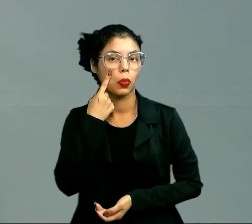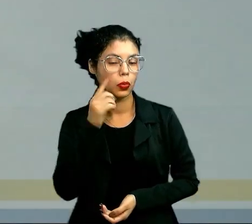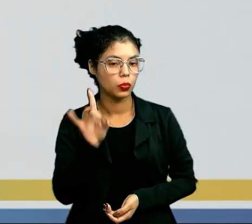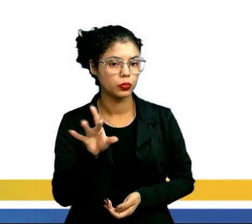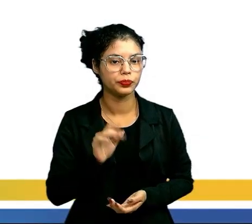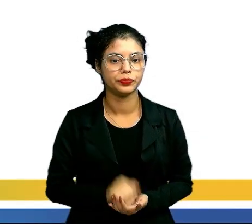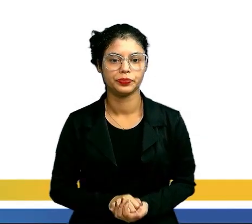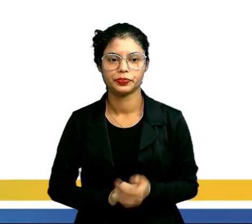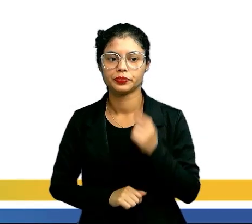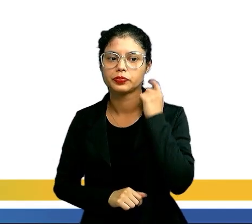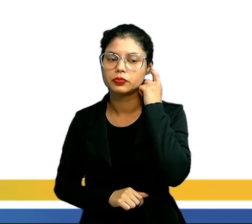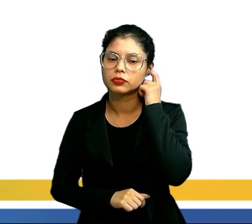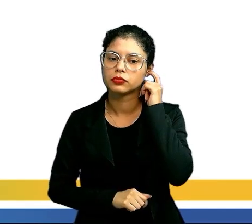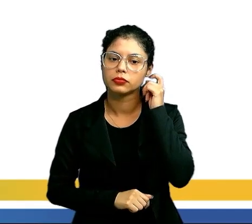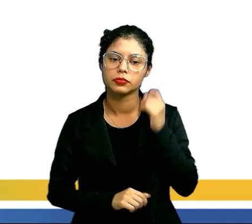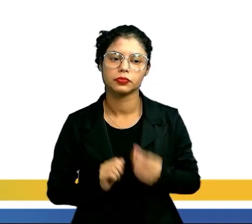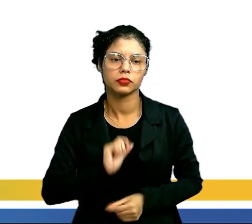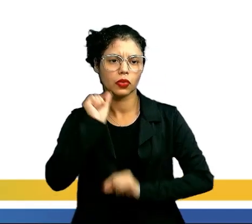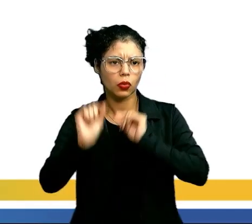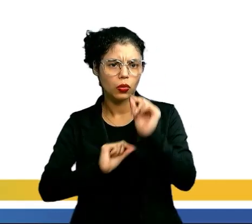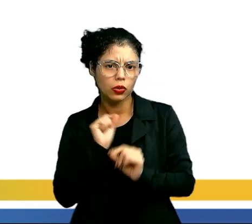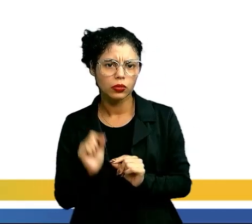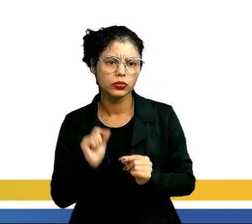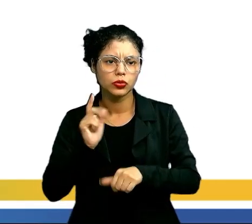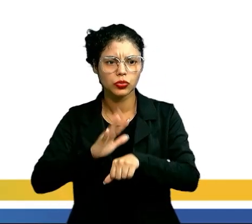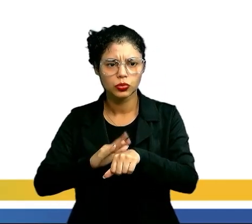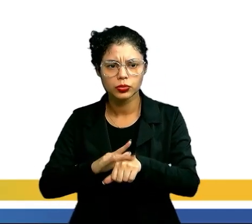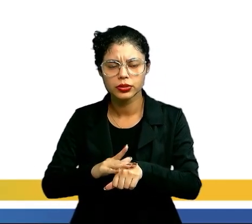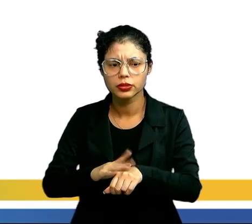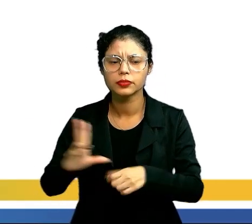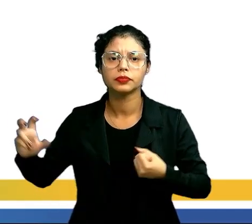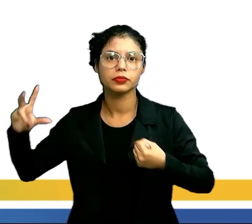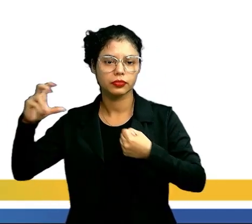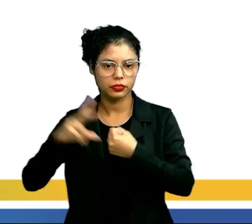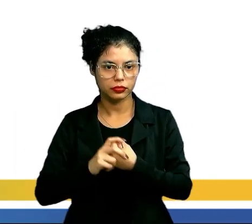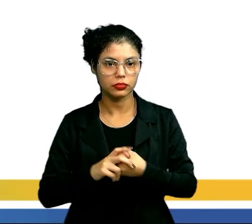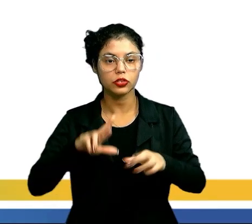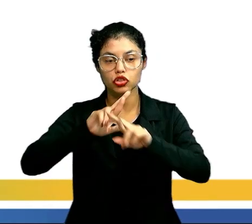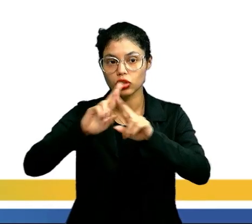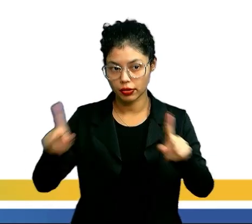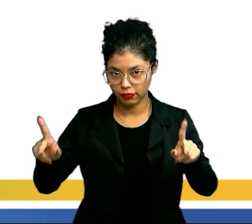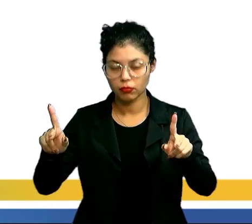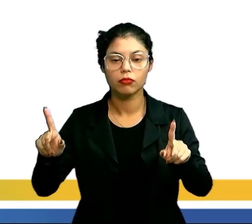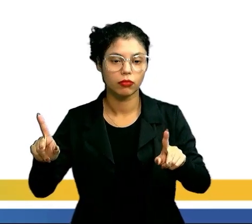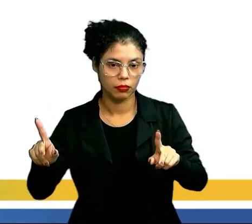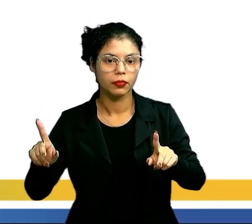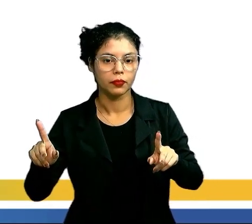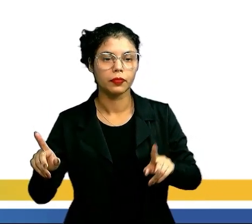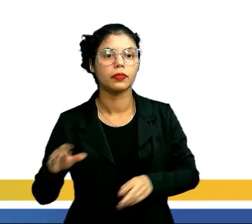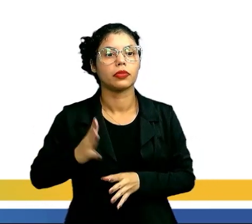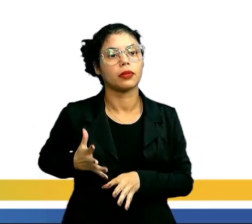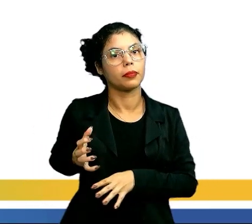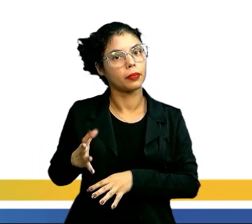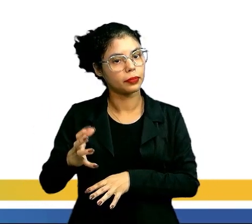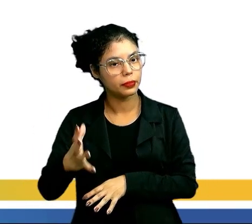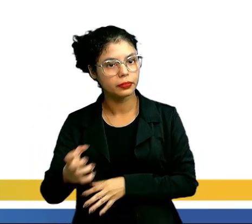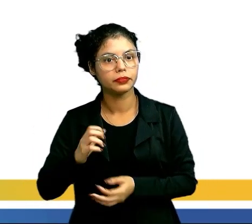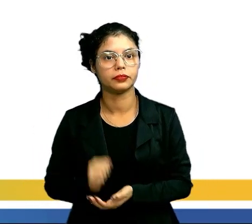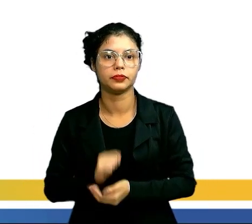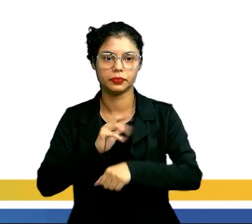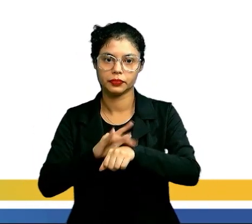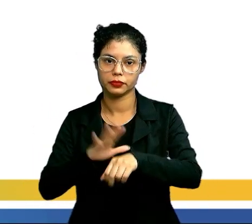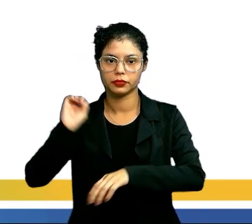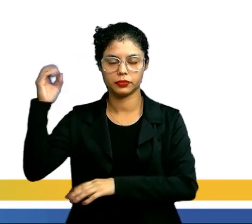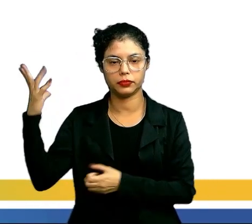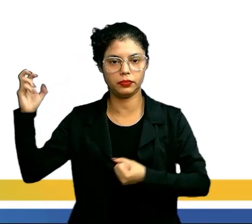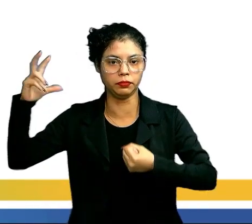só, pessoal. O que são doenças virais, tá? Diferentemente das doenças bacterianas, as